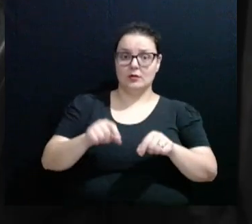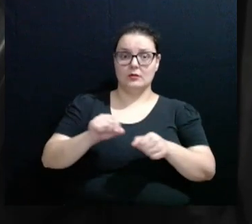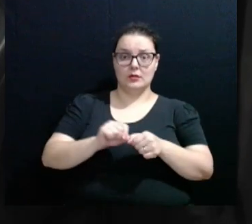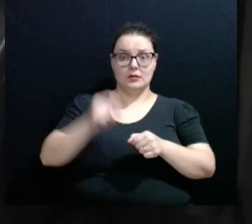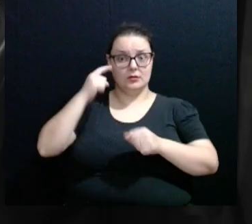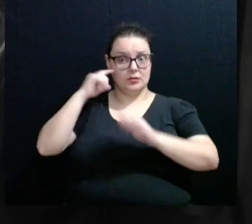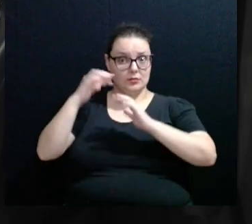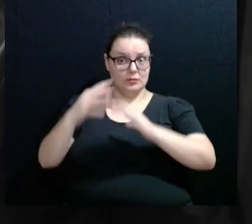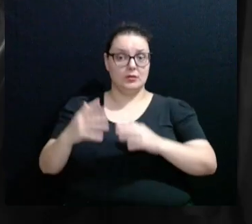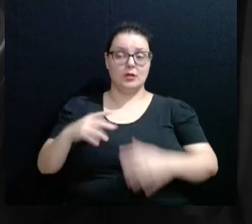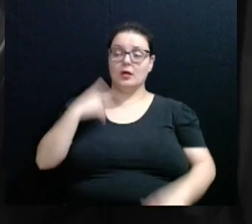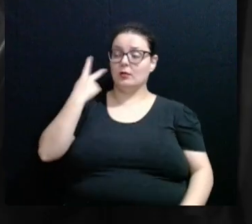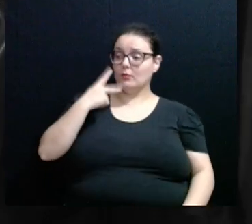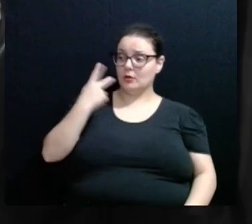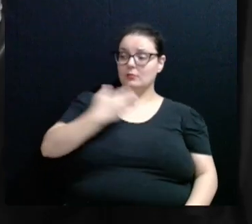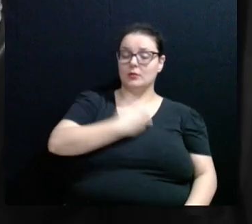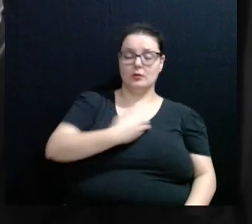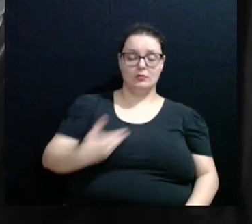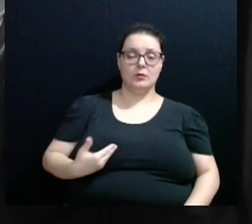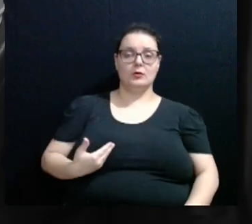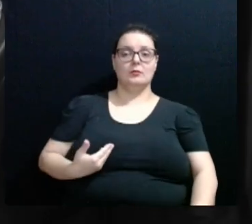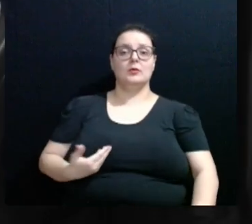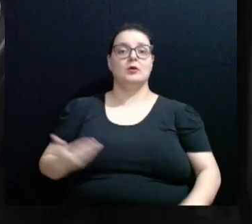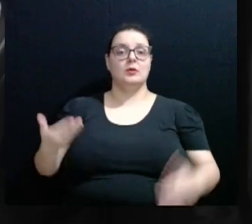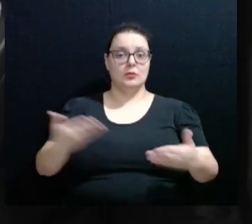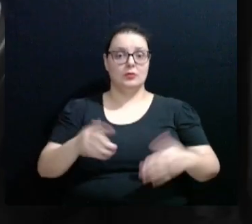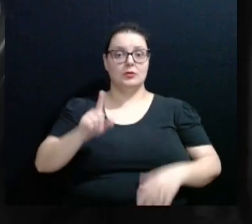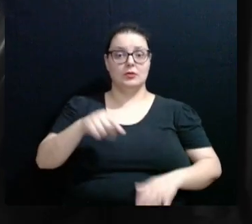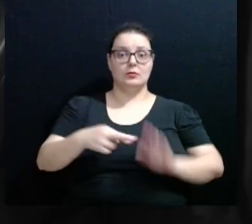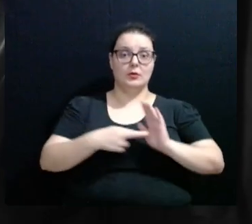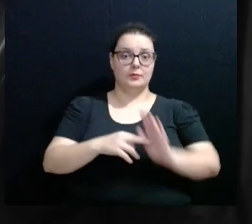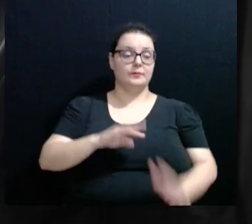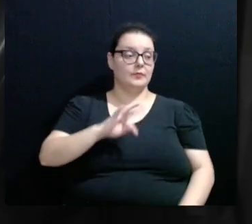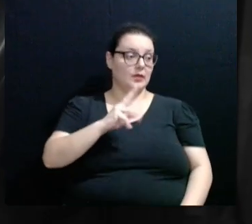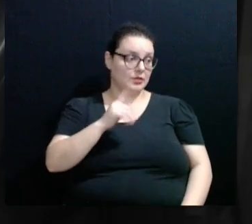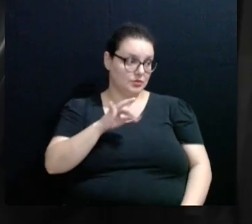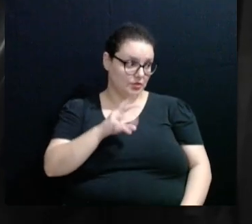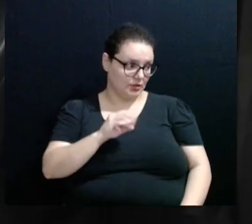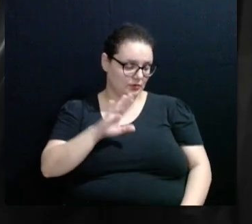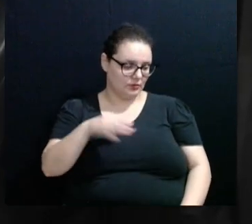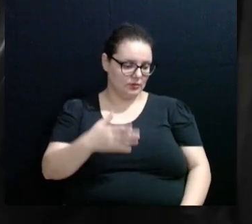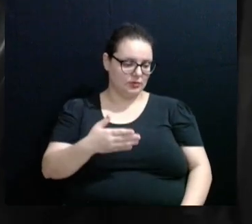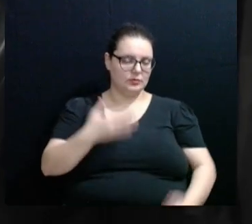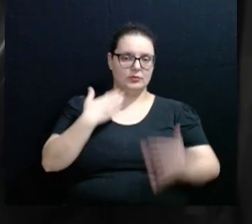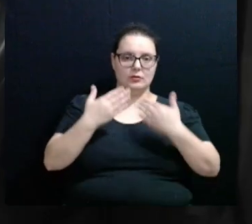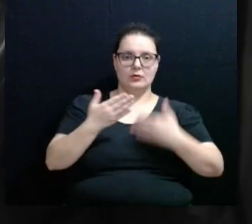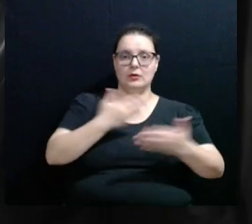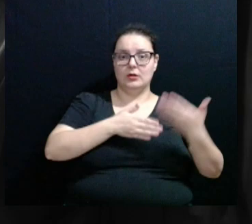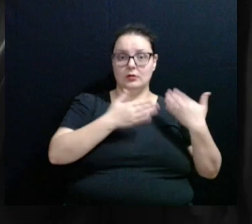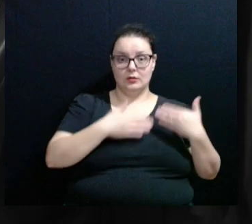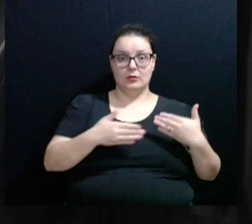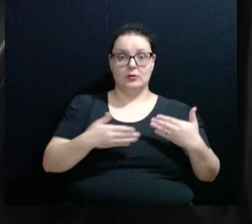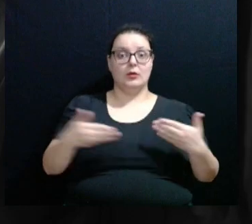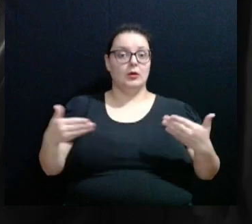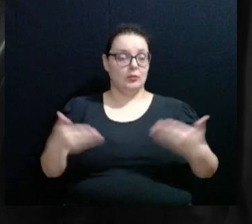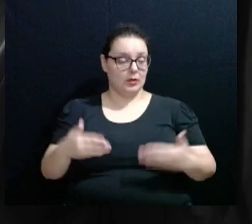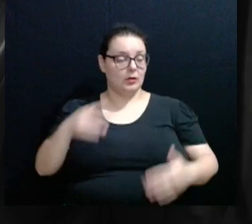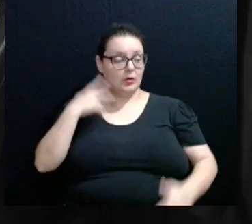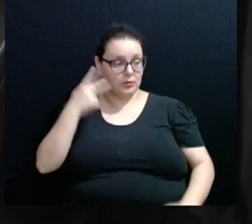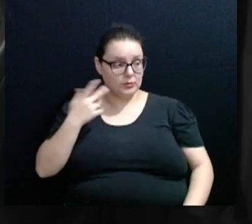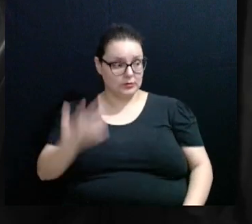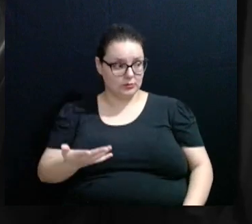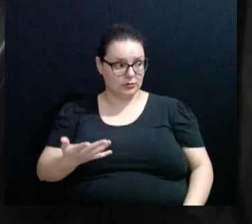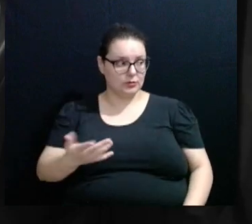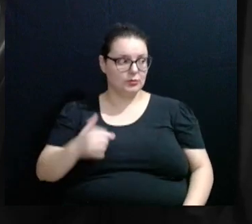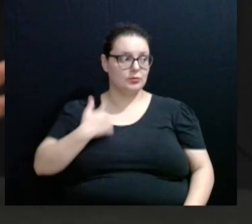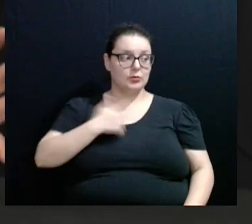políticas públicas dentro da nossa cidade, que hoje é uma referência. Tiago, quando a gente conversa em outras temporadas com os atuais parlamentares, a gente